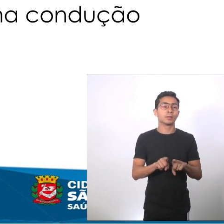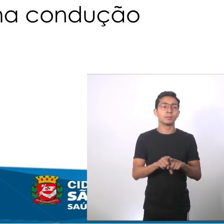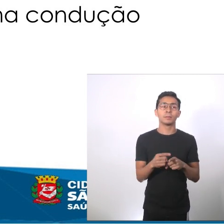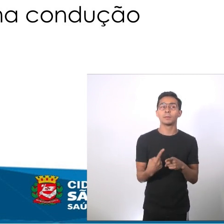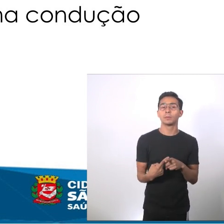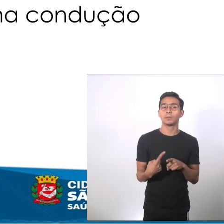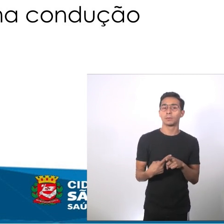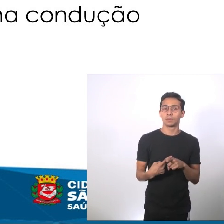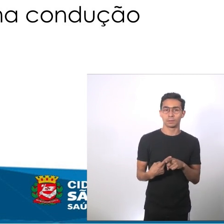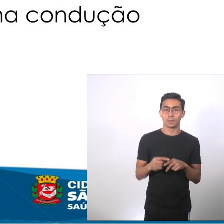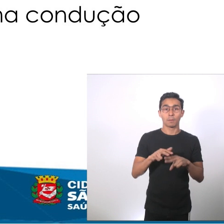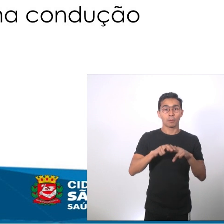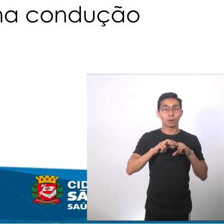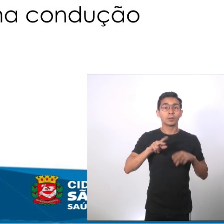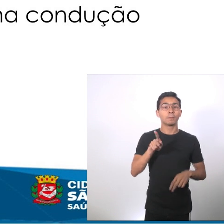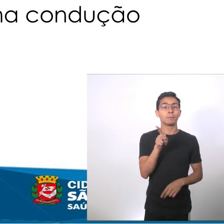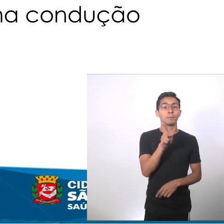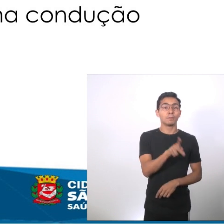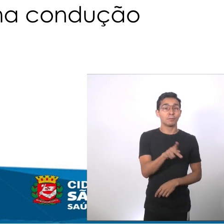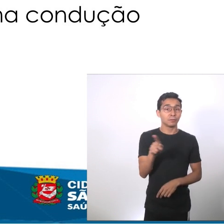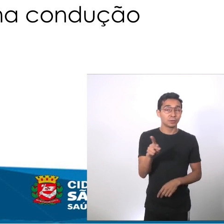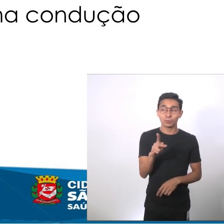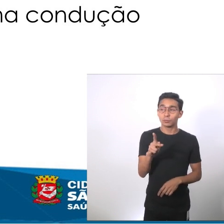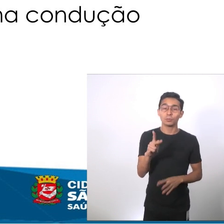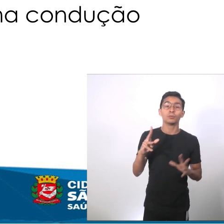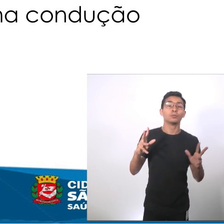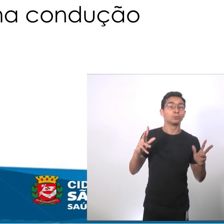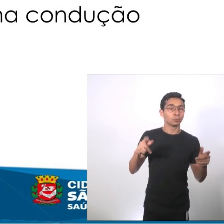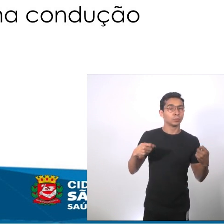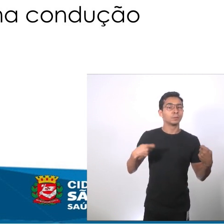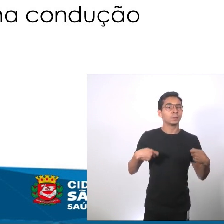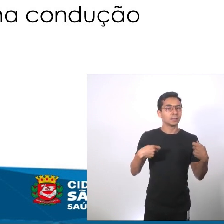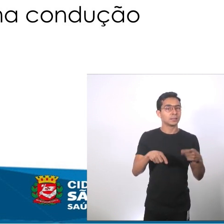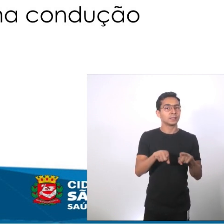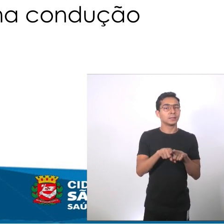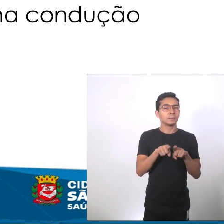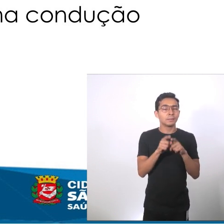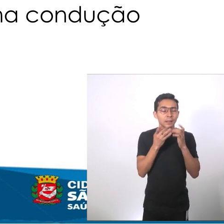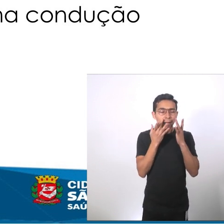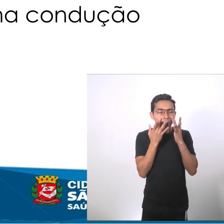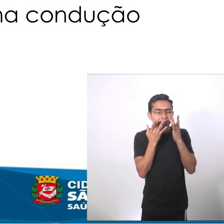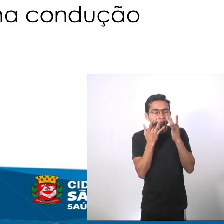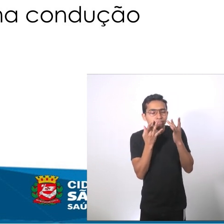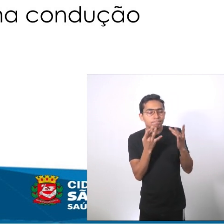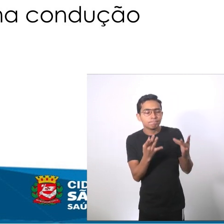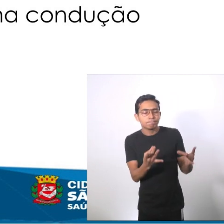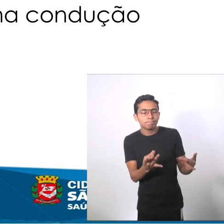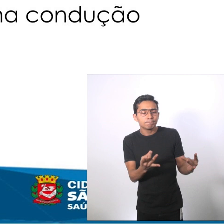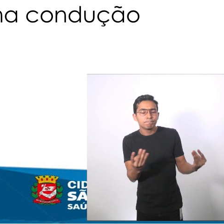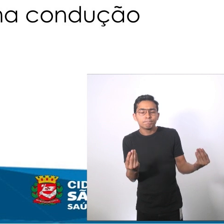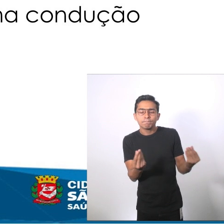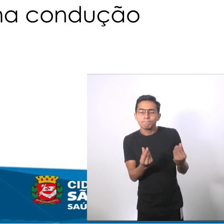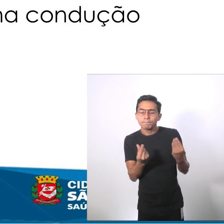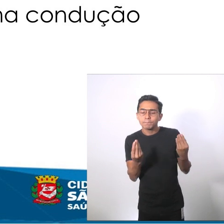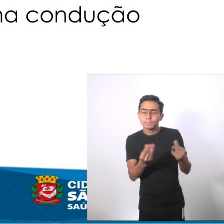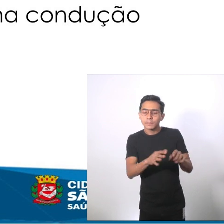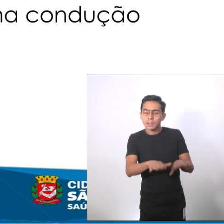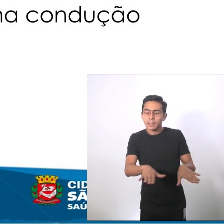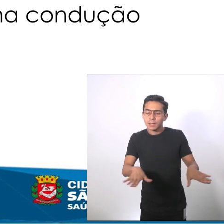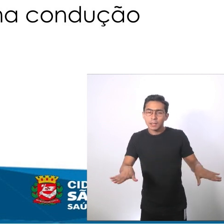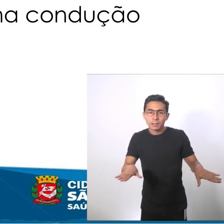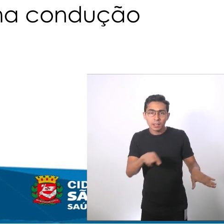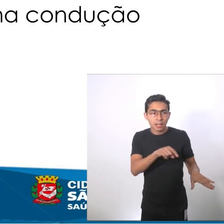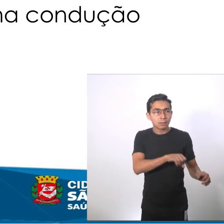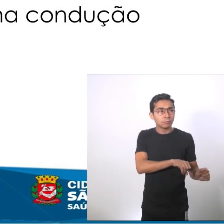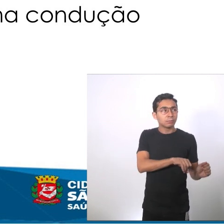que os professores tenham uma sensibilidade de prestar atenção nas crianças ao ingressarem